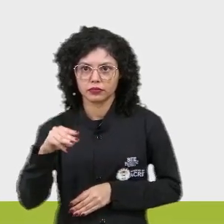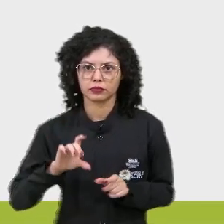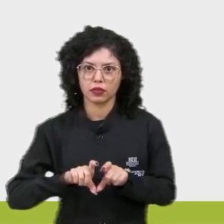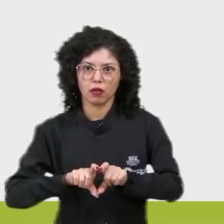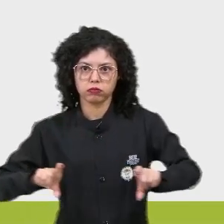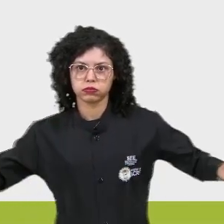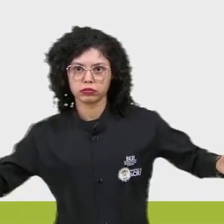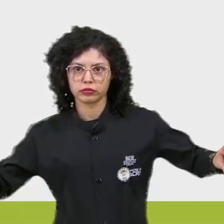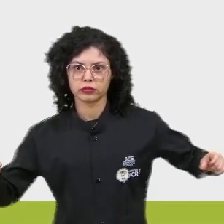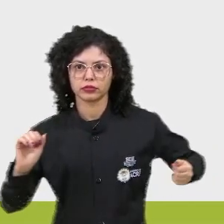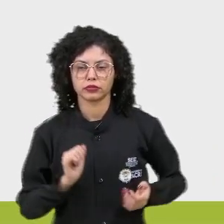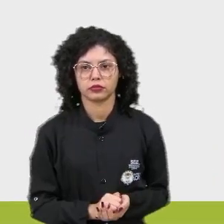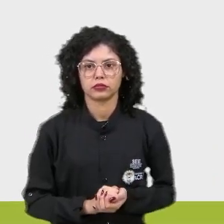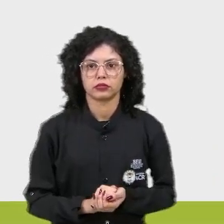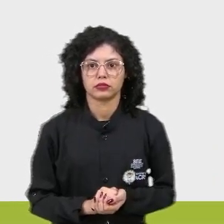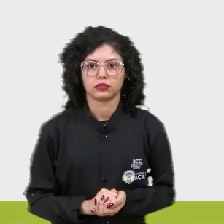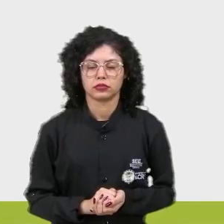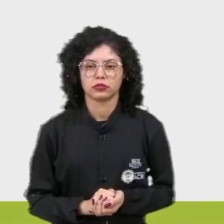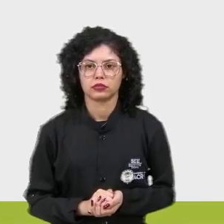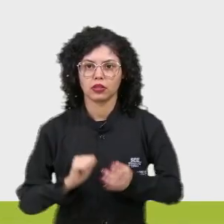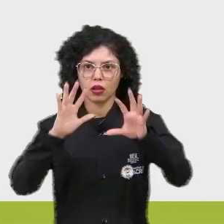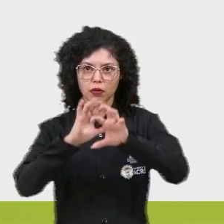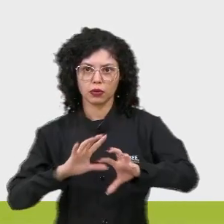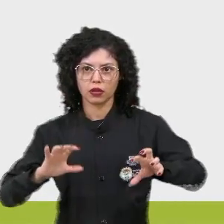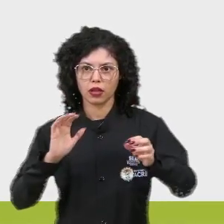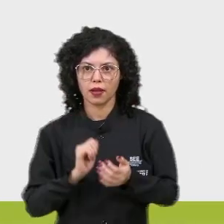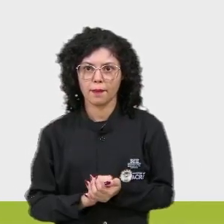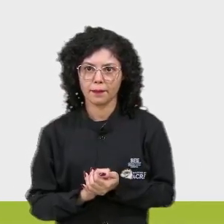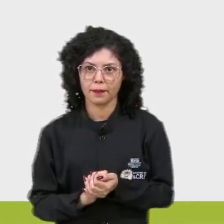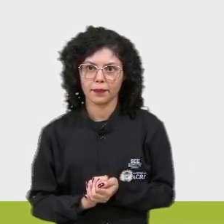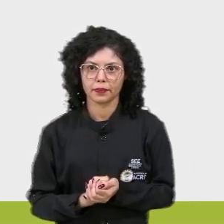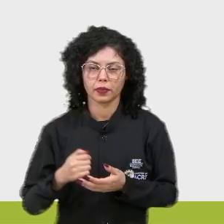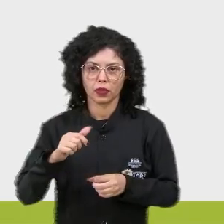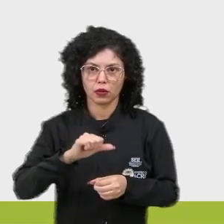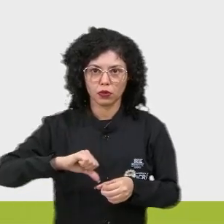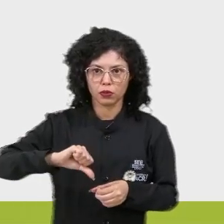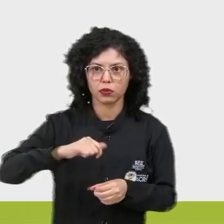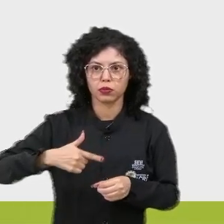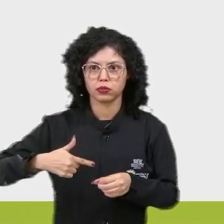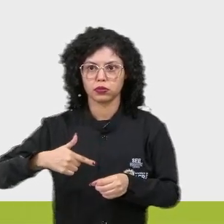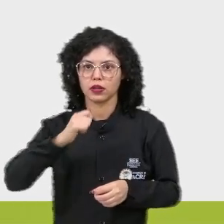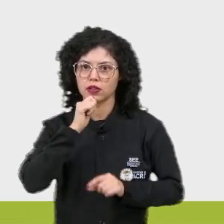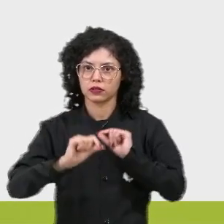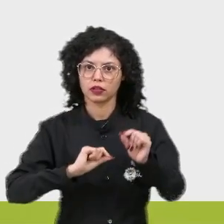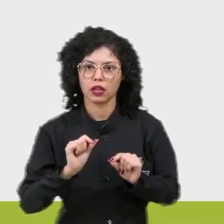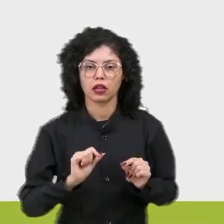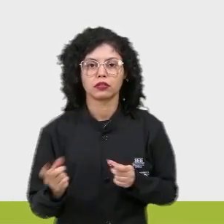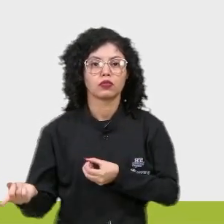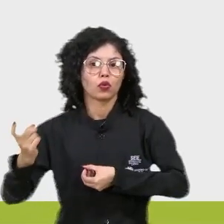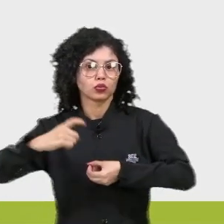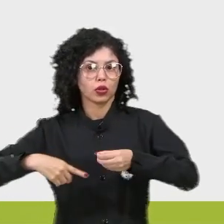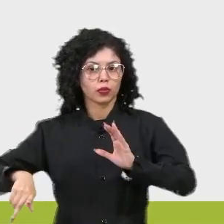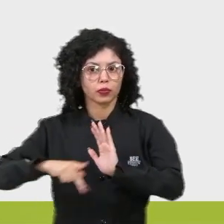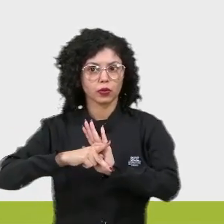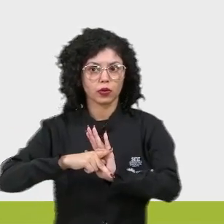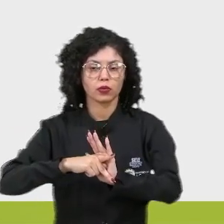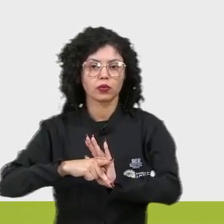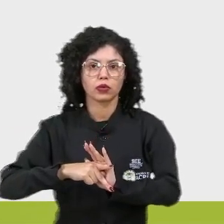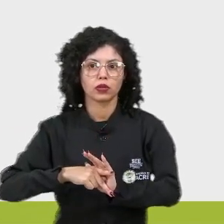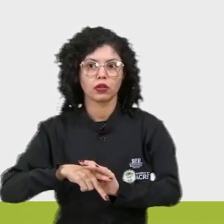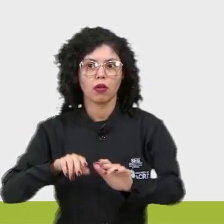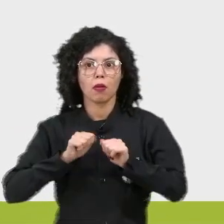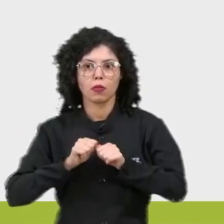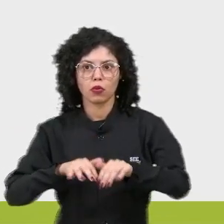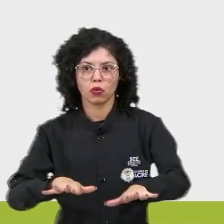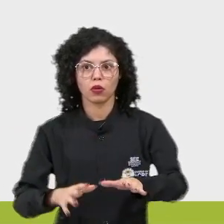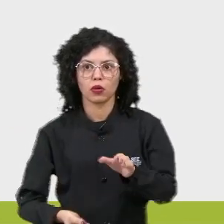malha dutoviária, dentre eles gasodutos, minerodutos e oleodutos. Então, é um modal voltado para escoamento